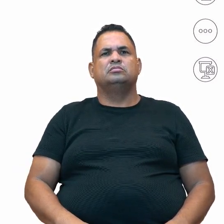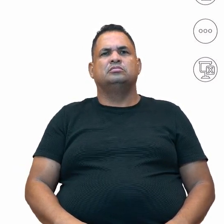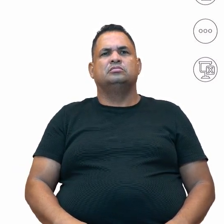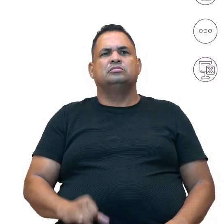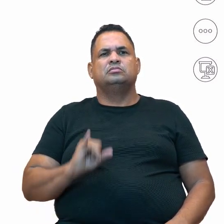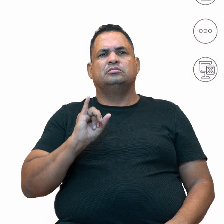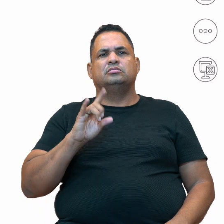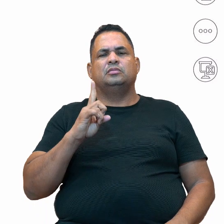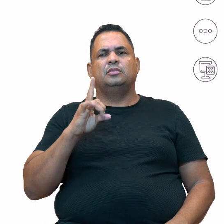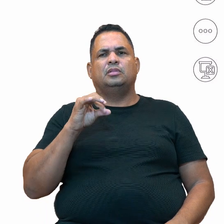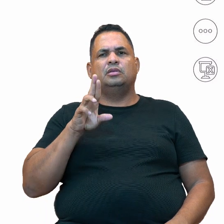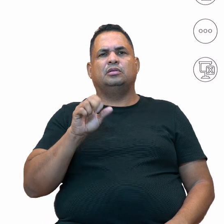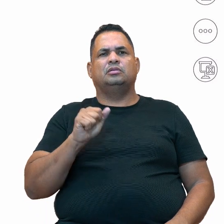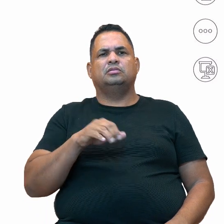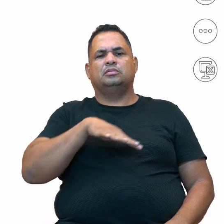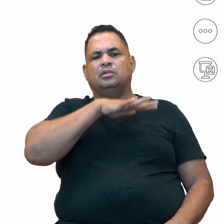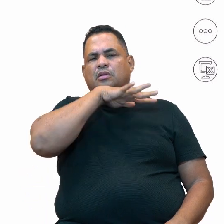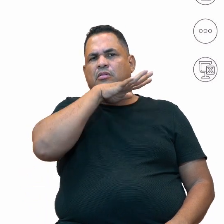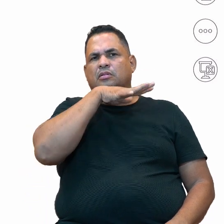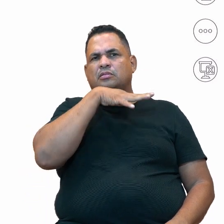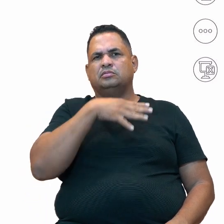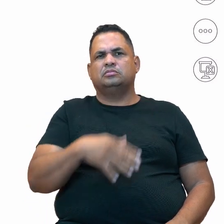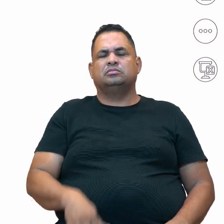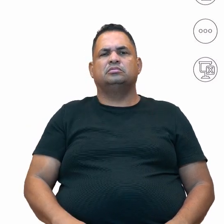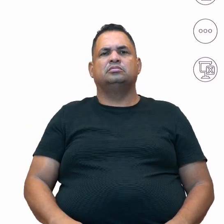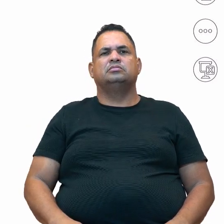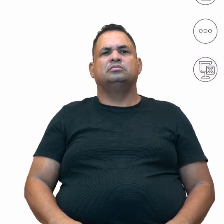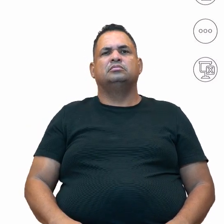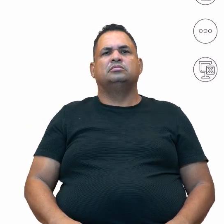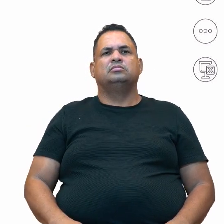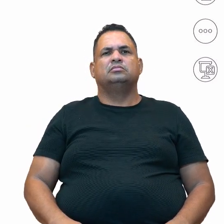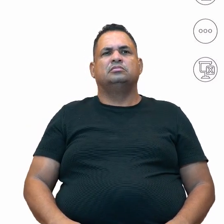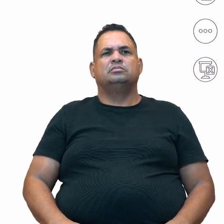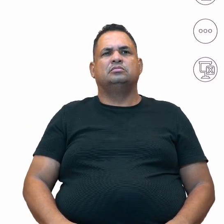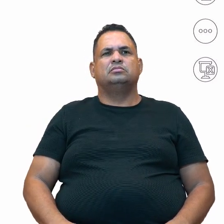um exemplo de animal quinidário, tá?